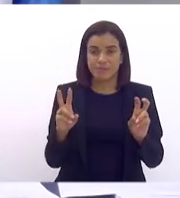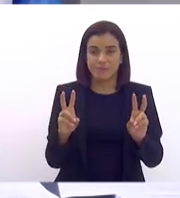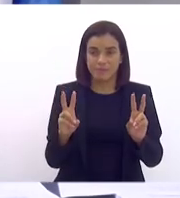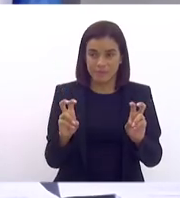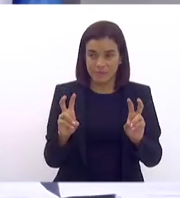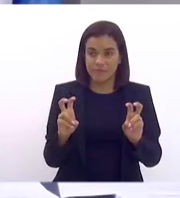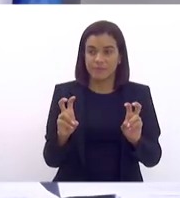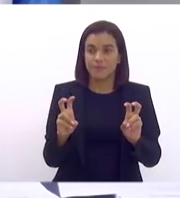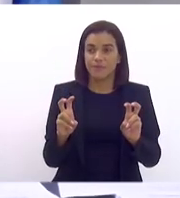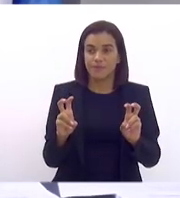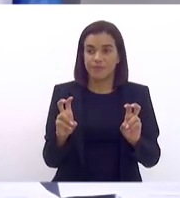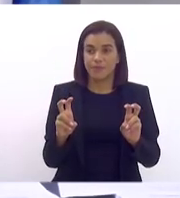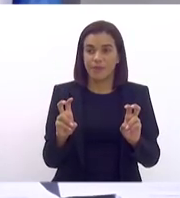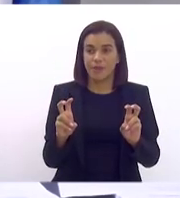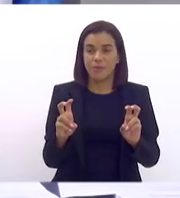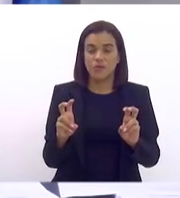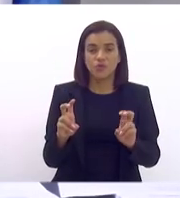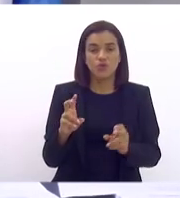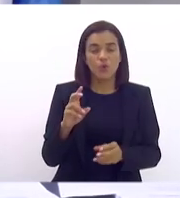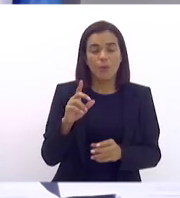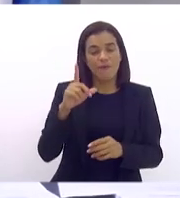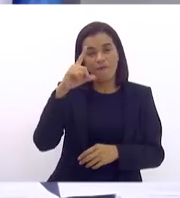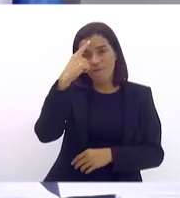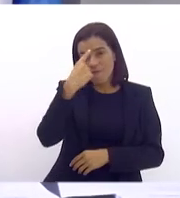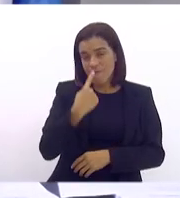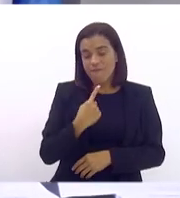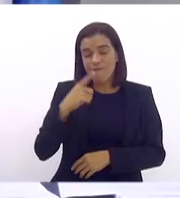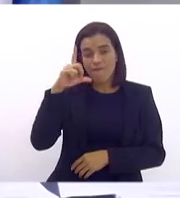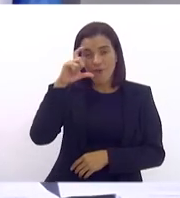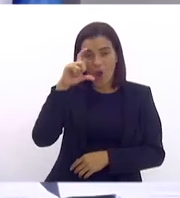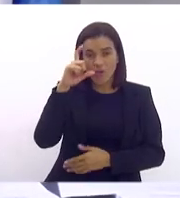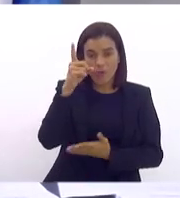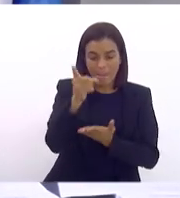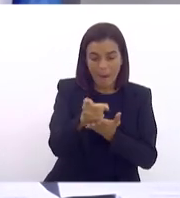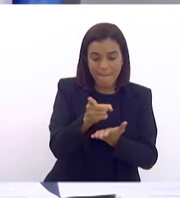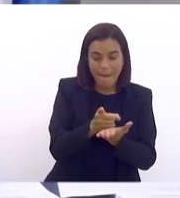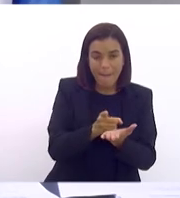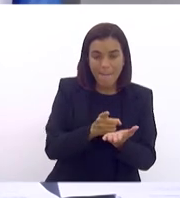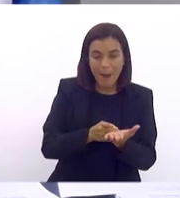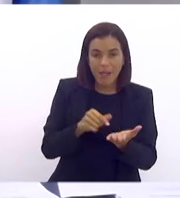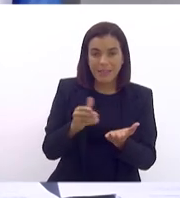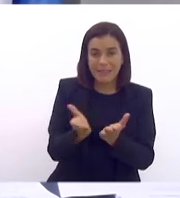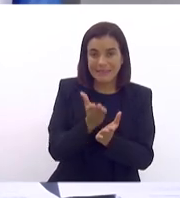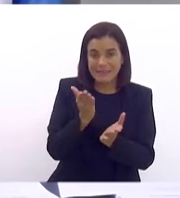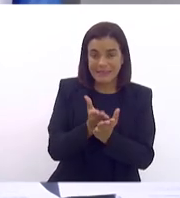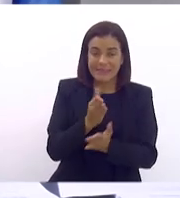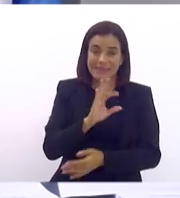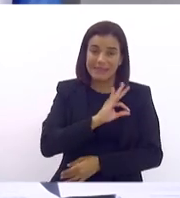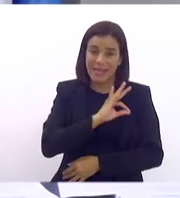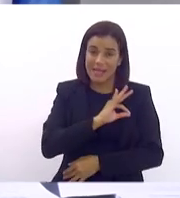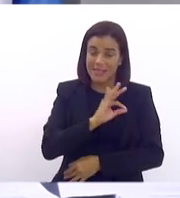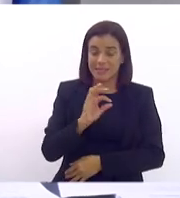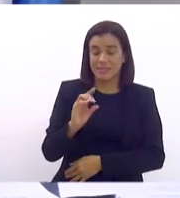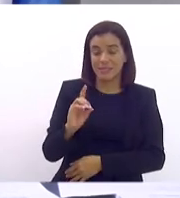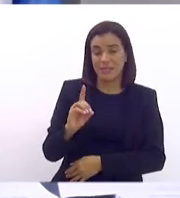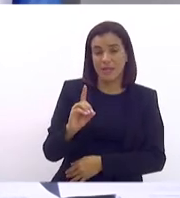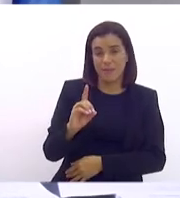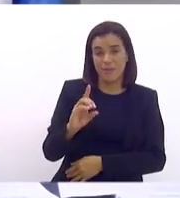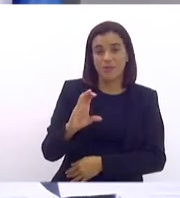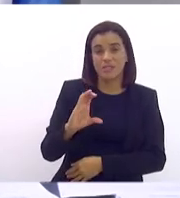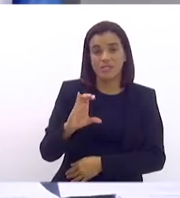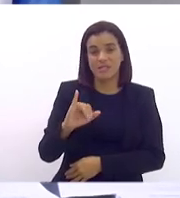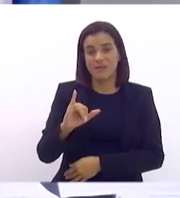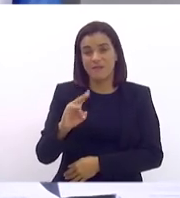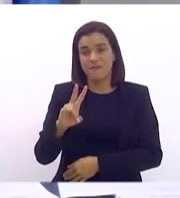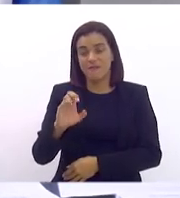com relação ao reconhecimento fotográfico equivocado se dá nas delegacias da Polícia Civil, e nós